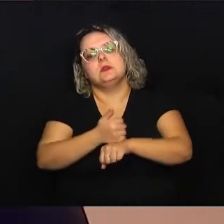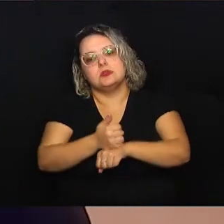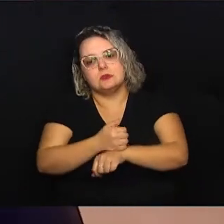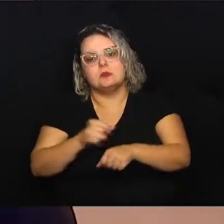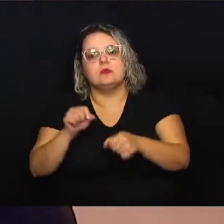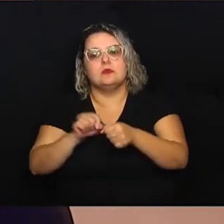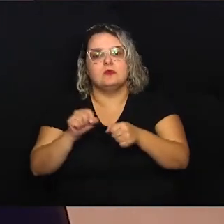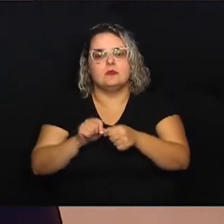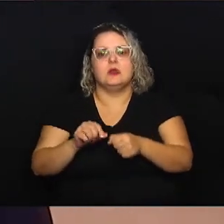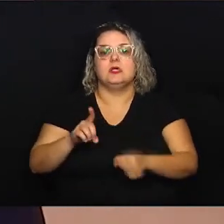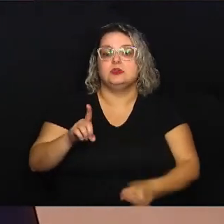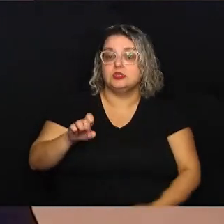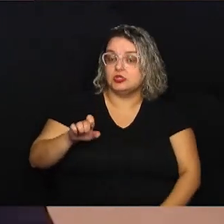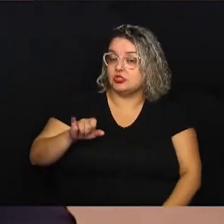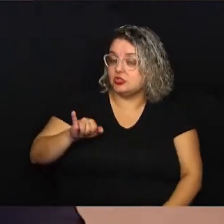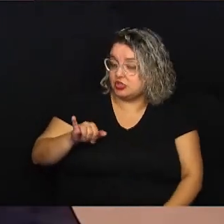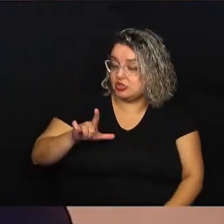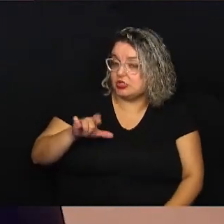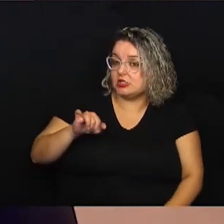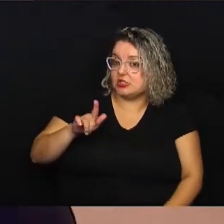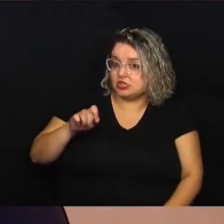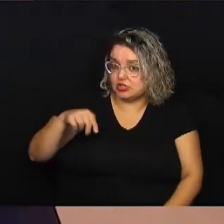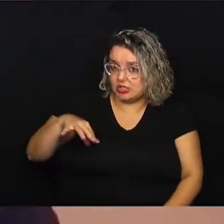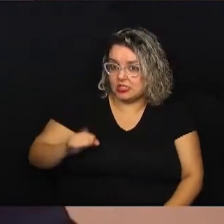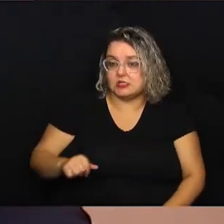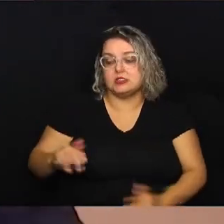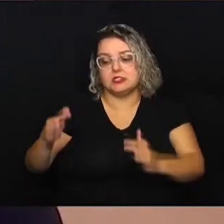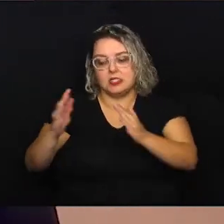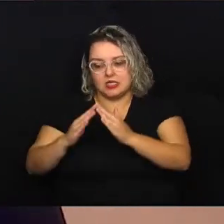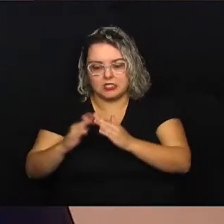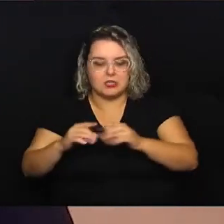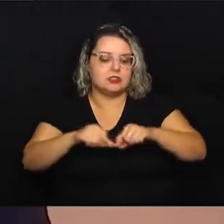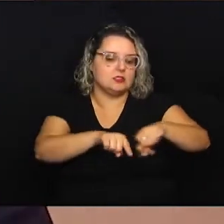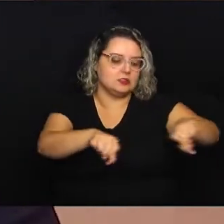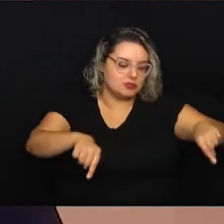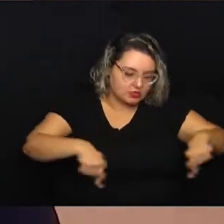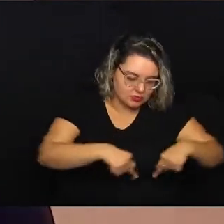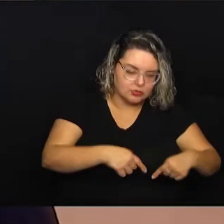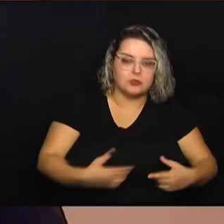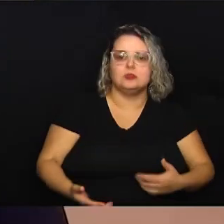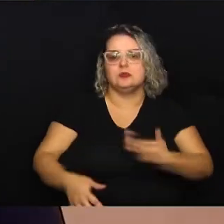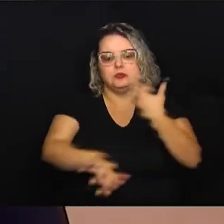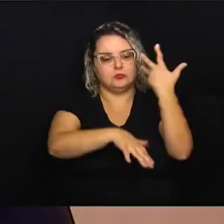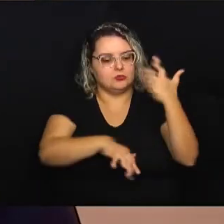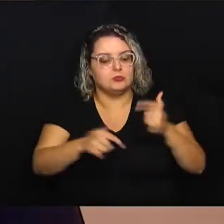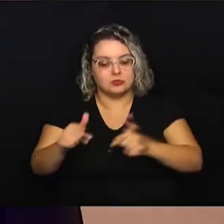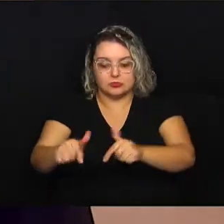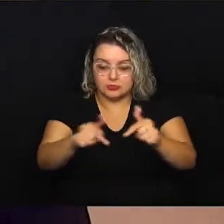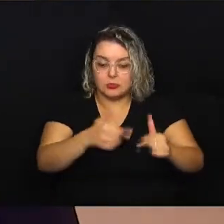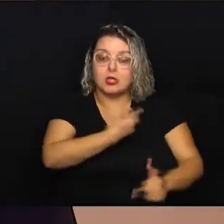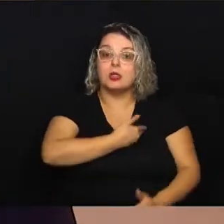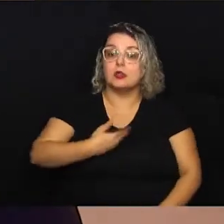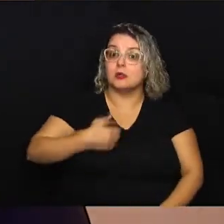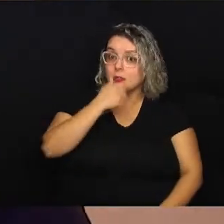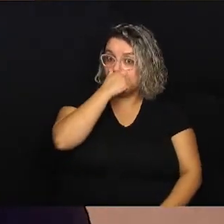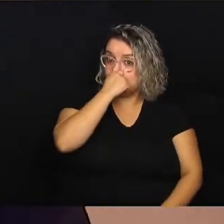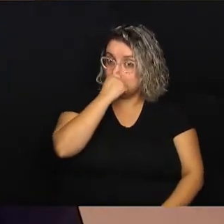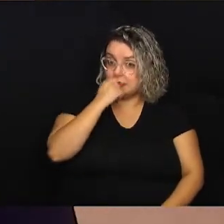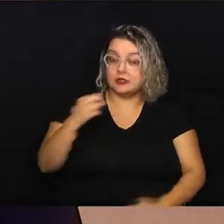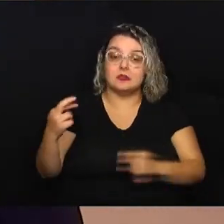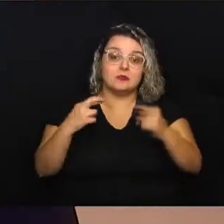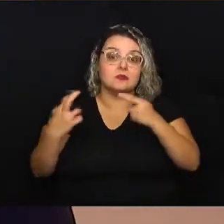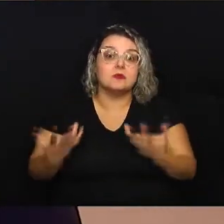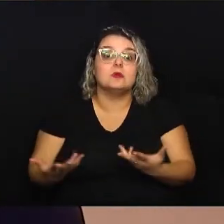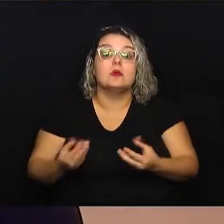façam diligência nas casas, nos territórios, nas praças, nos equipamentos públicos e verifiquem como que está